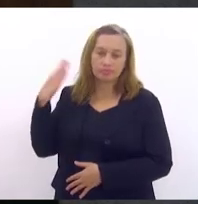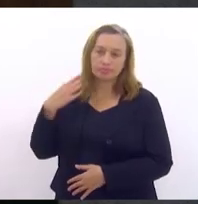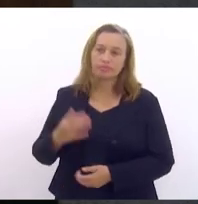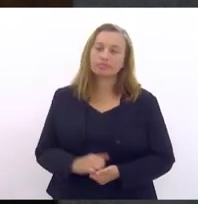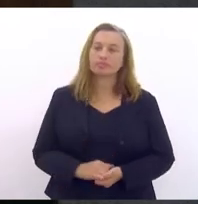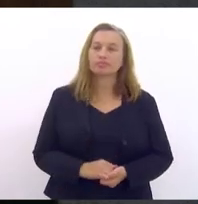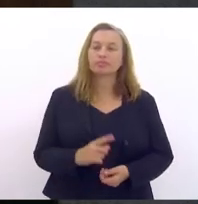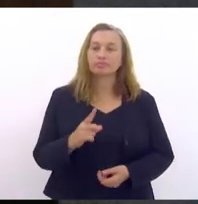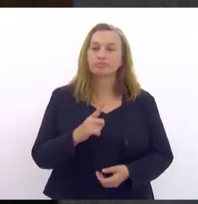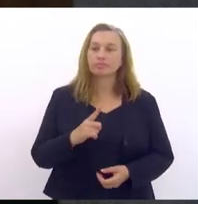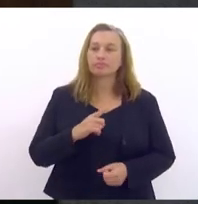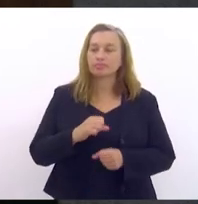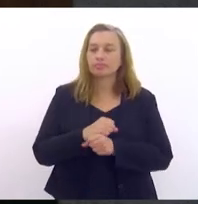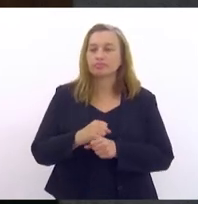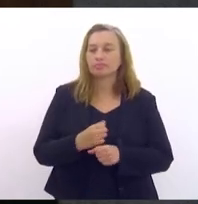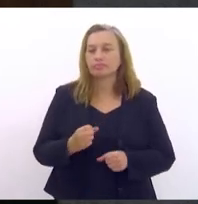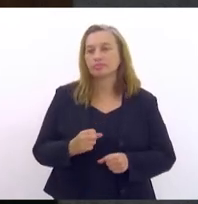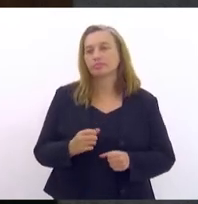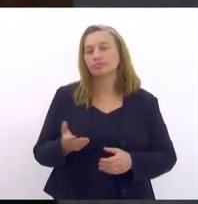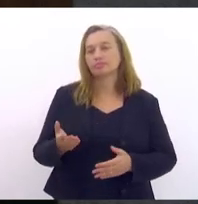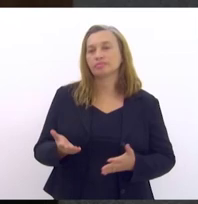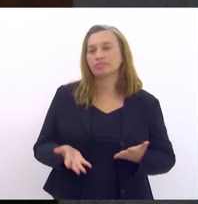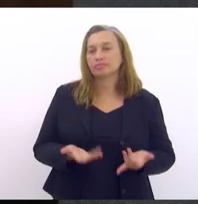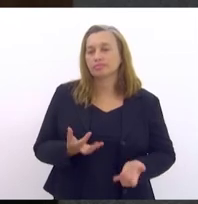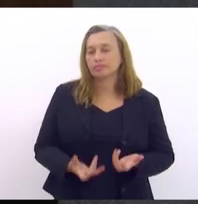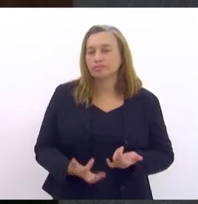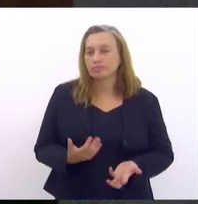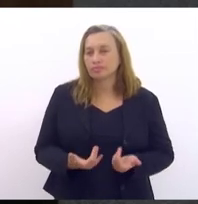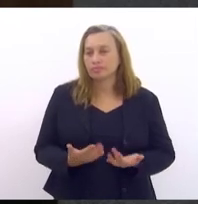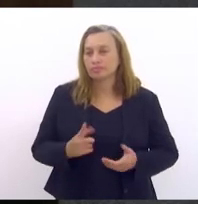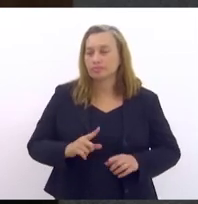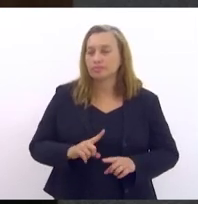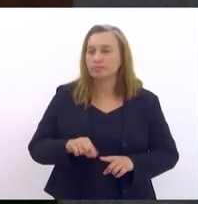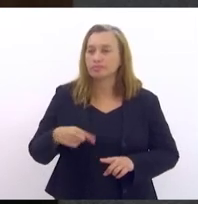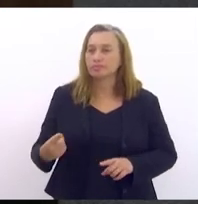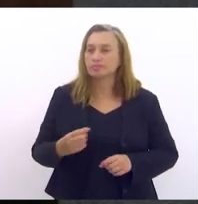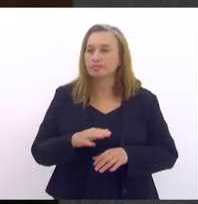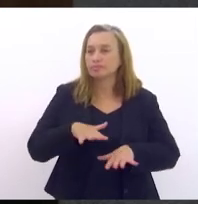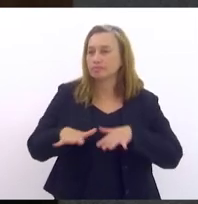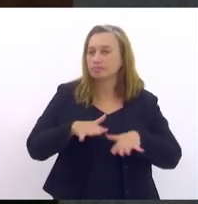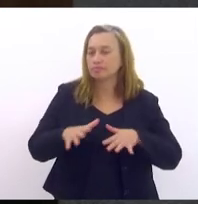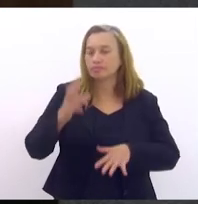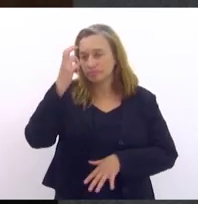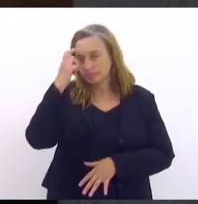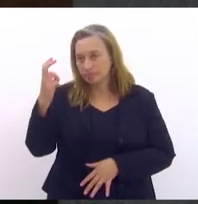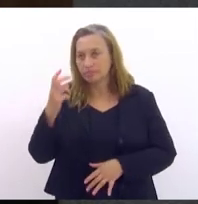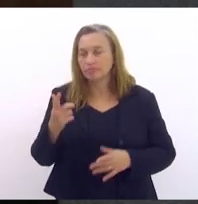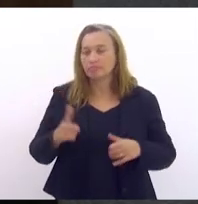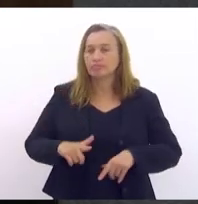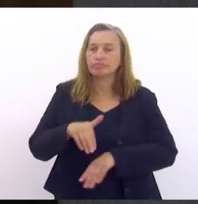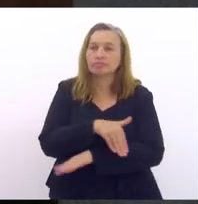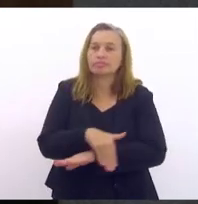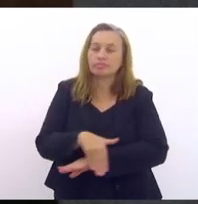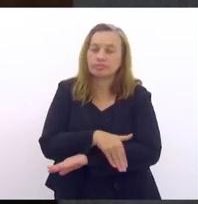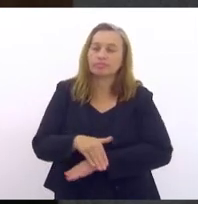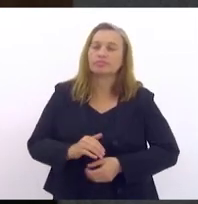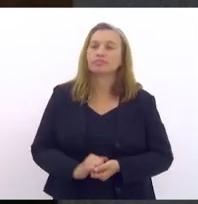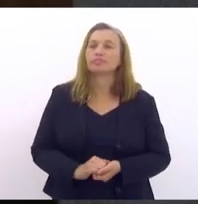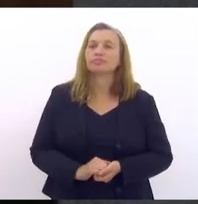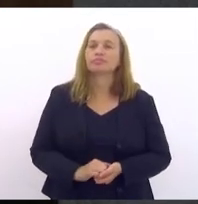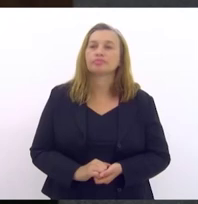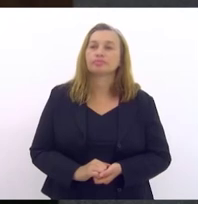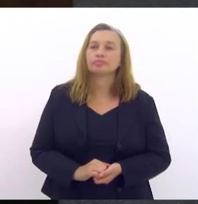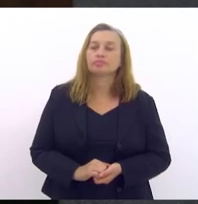um incêndio horroroso, onde depois de tanto movimento que a gente estava fazendo, movimentos culturais ali na rua, nessa região do